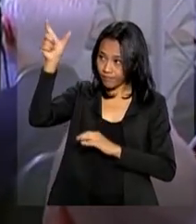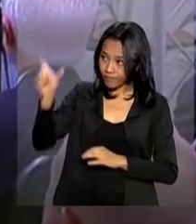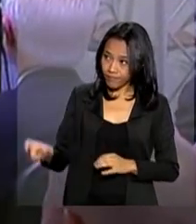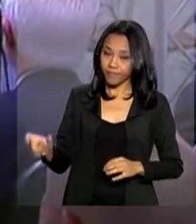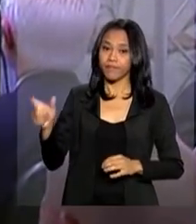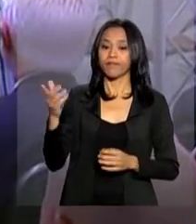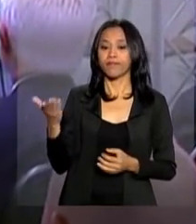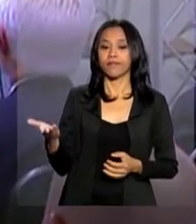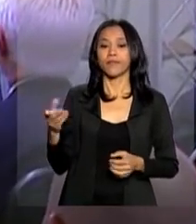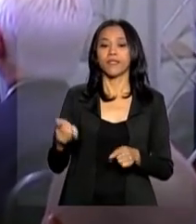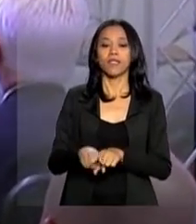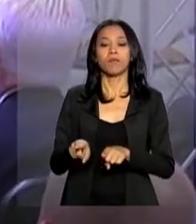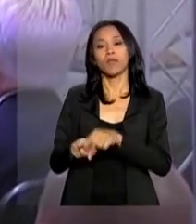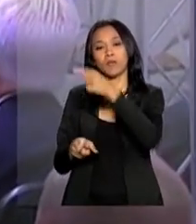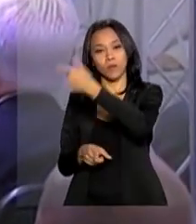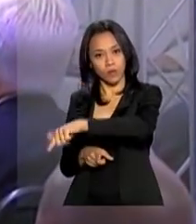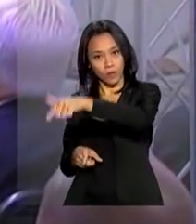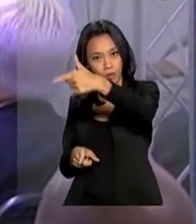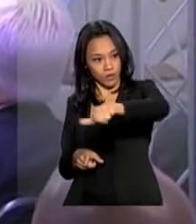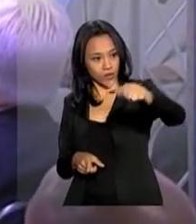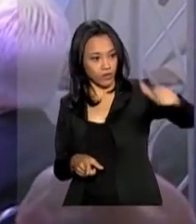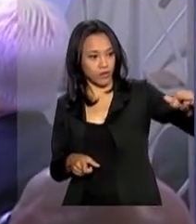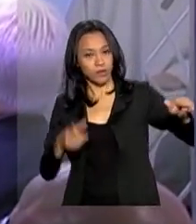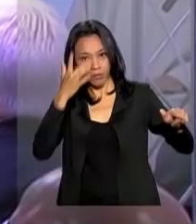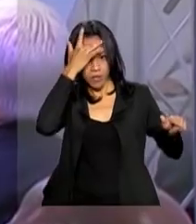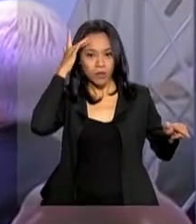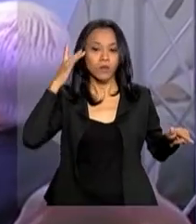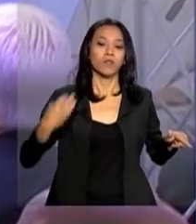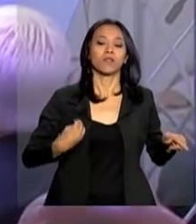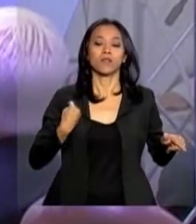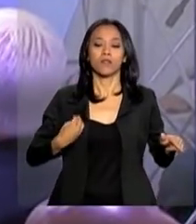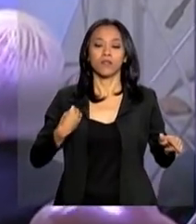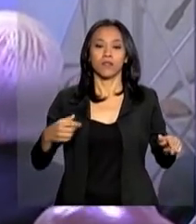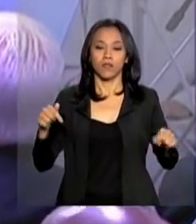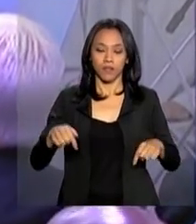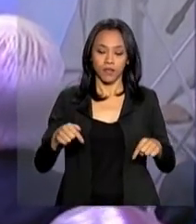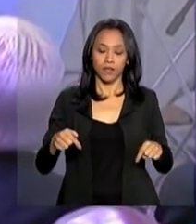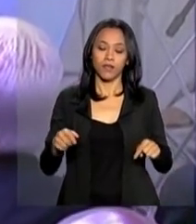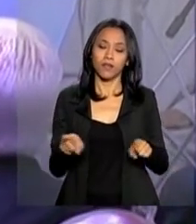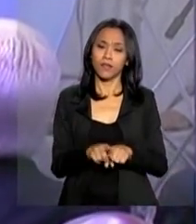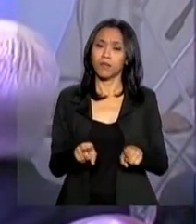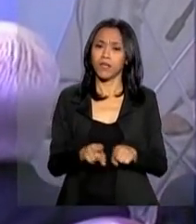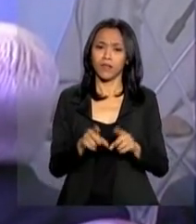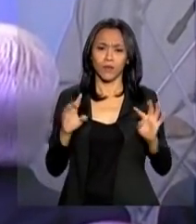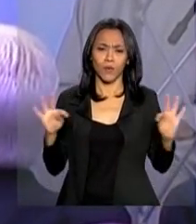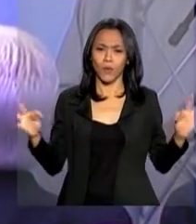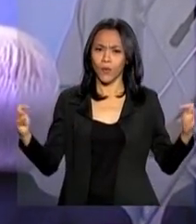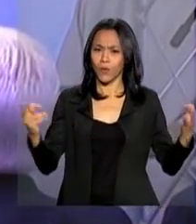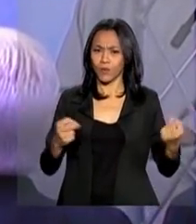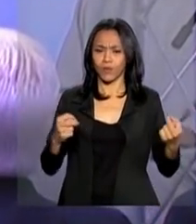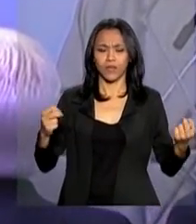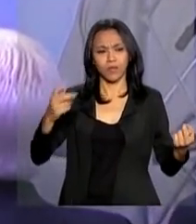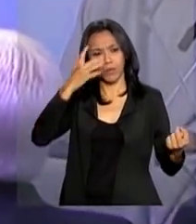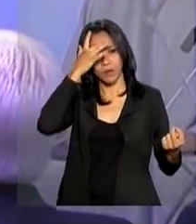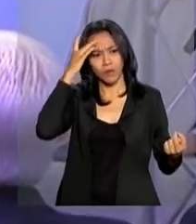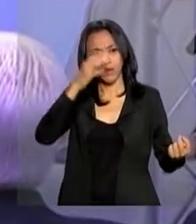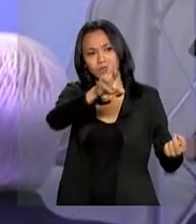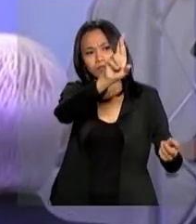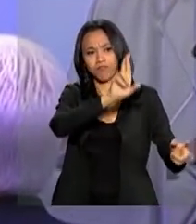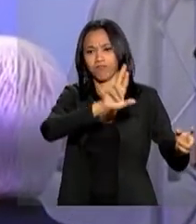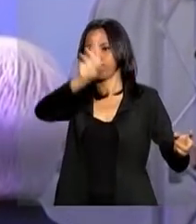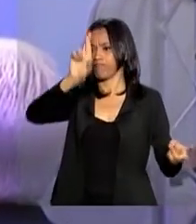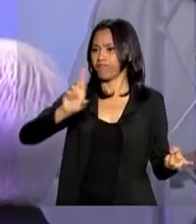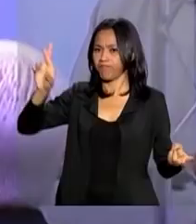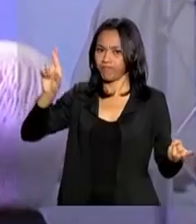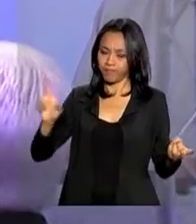cumprimentar todas as autoridades eclesiásticas e naturalmente cumprimentar todas as autoridades civis que aqui se acham. E a